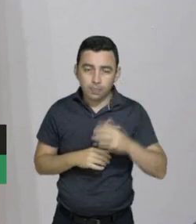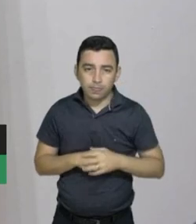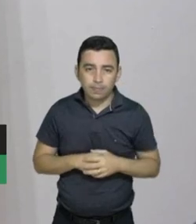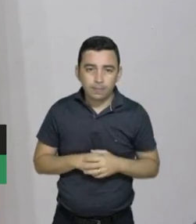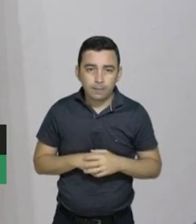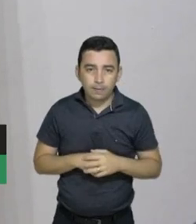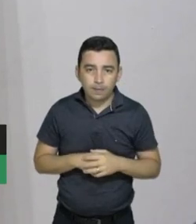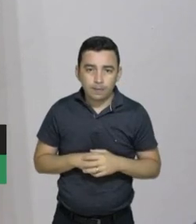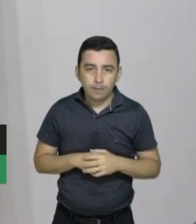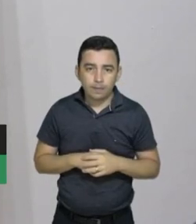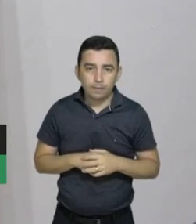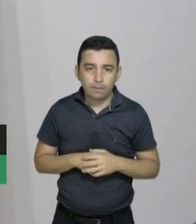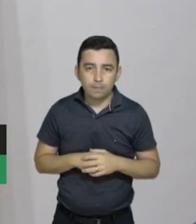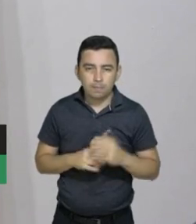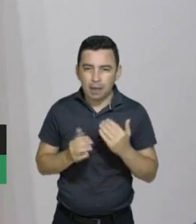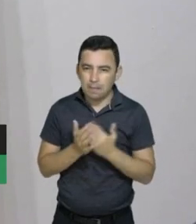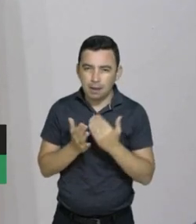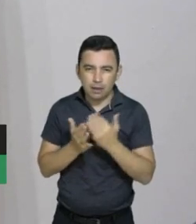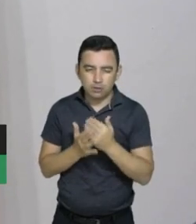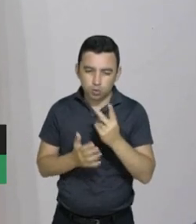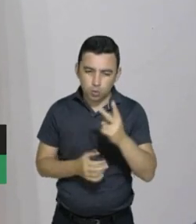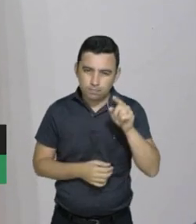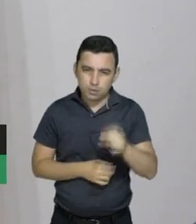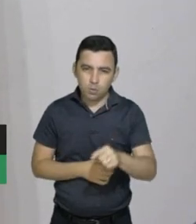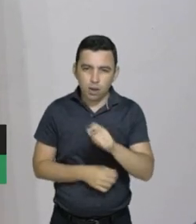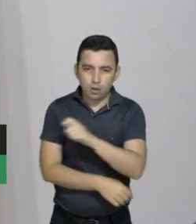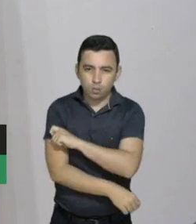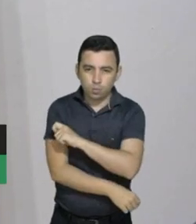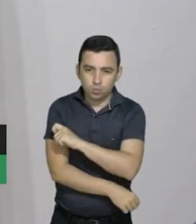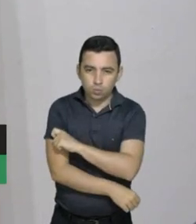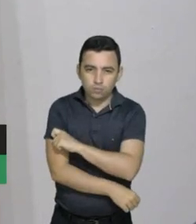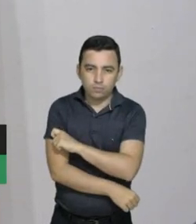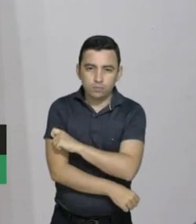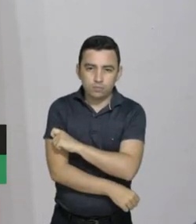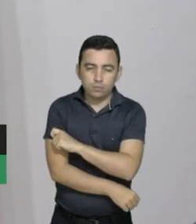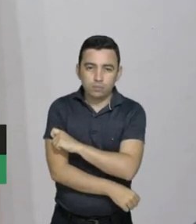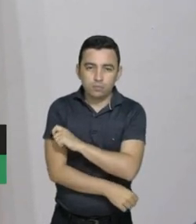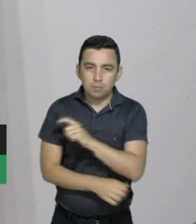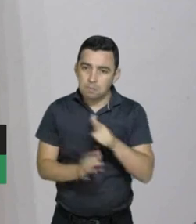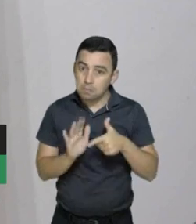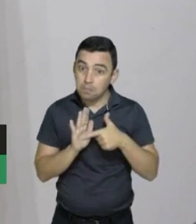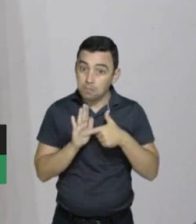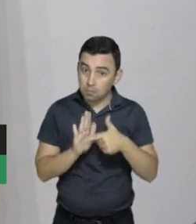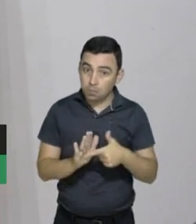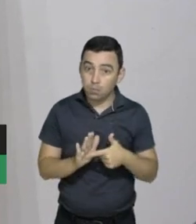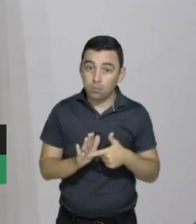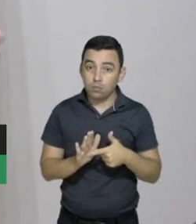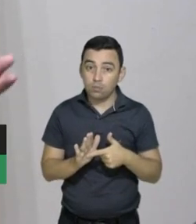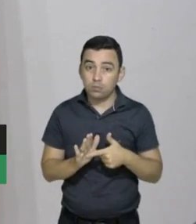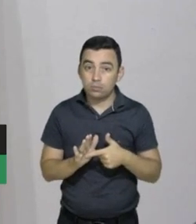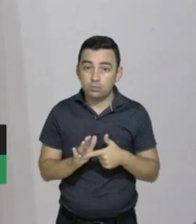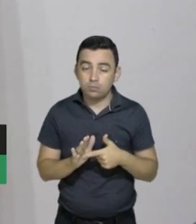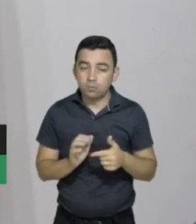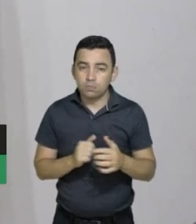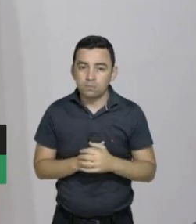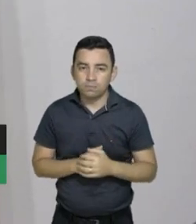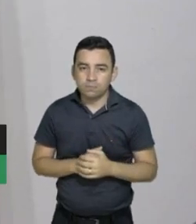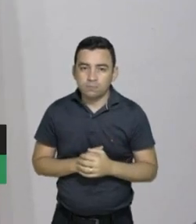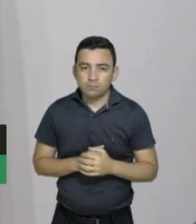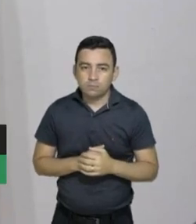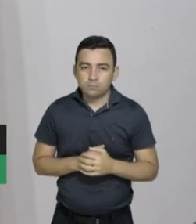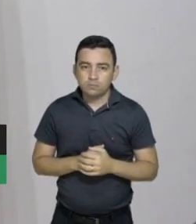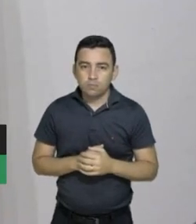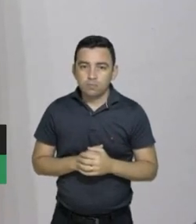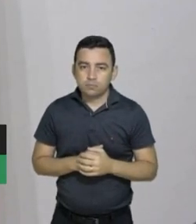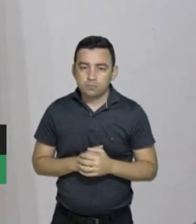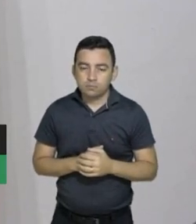de que mais de dois mil alunos apontados queriam ou o